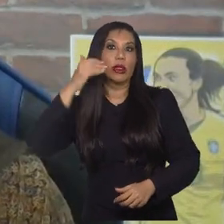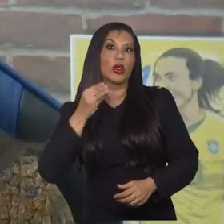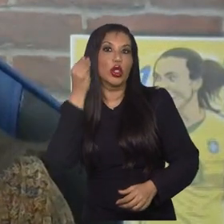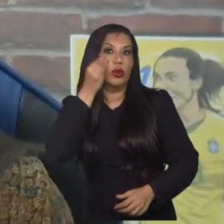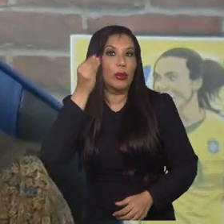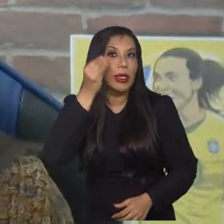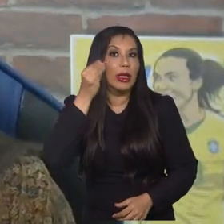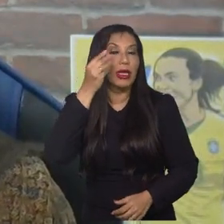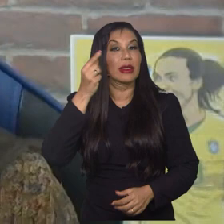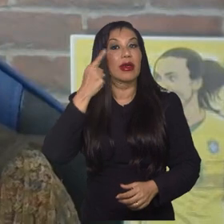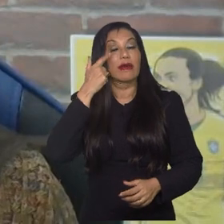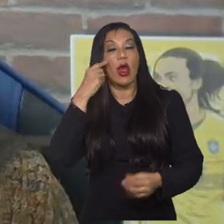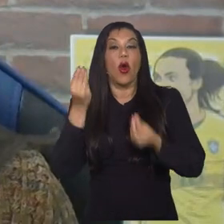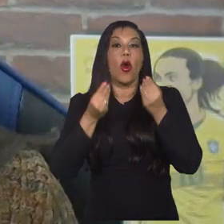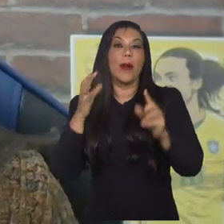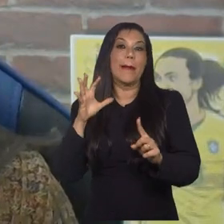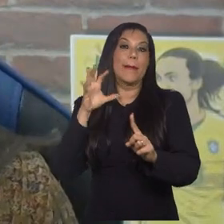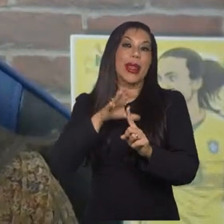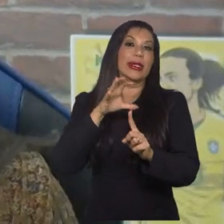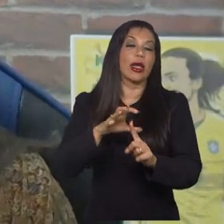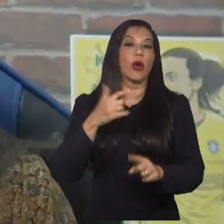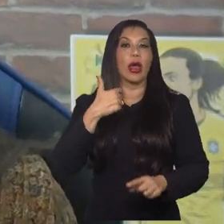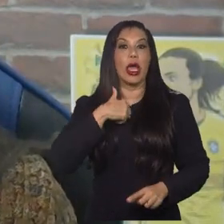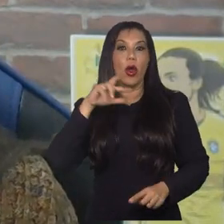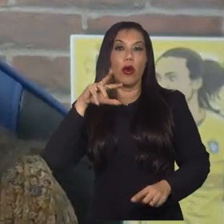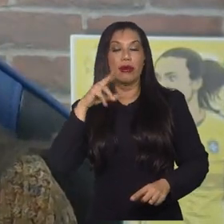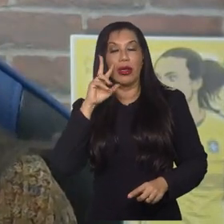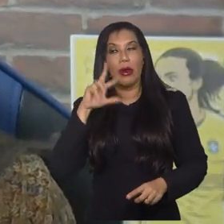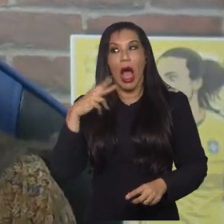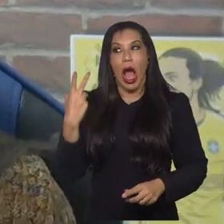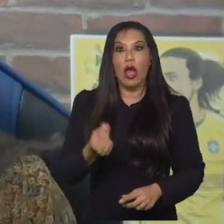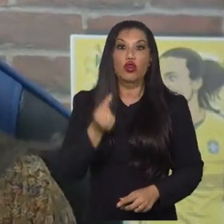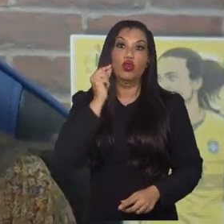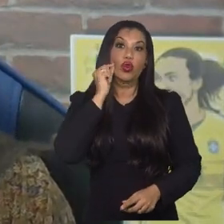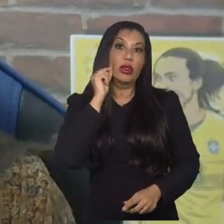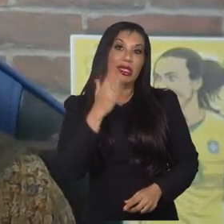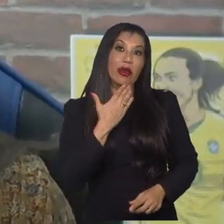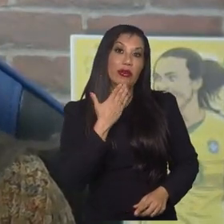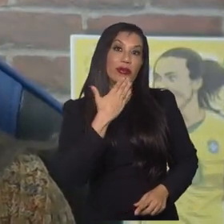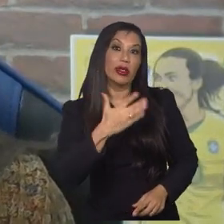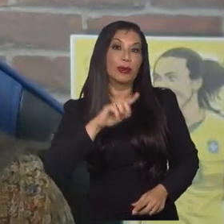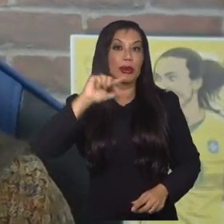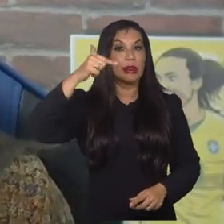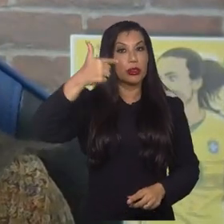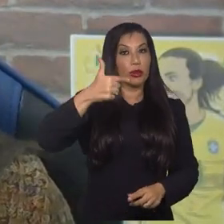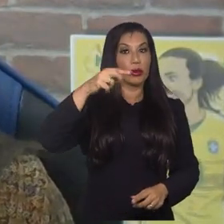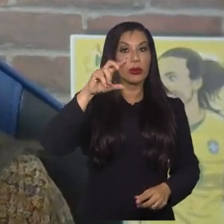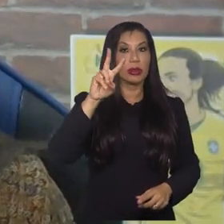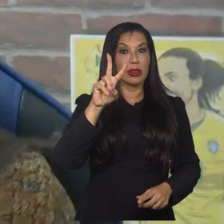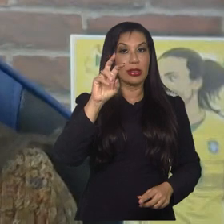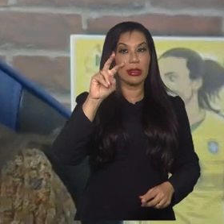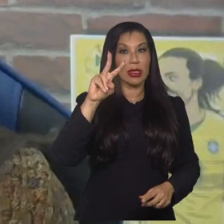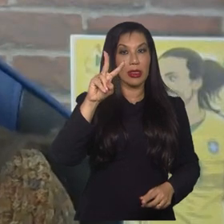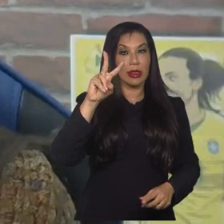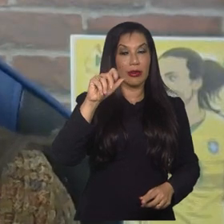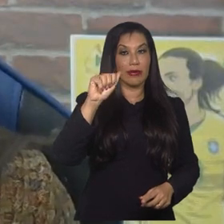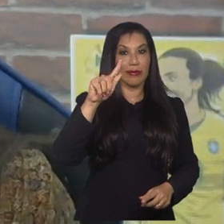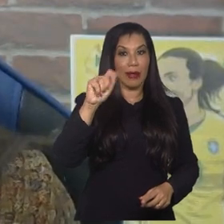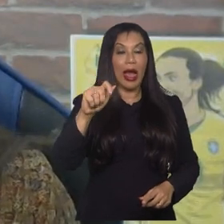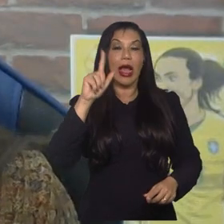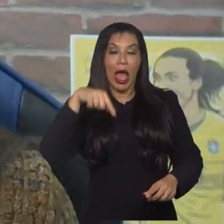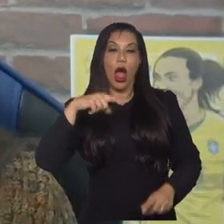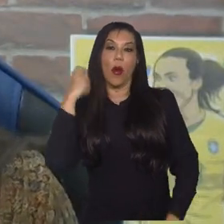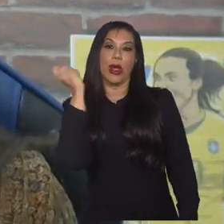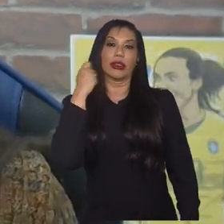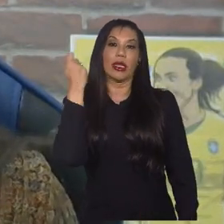vai sentir a pressão. Eu ainda vejo a Suíça como a favorita para a segunda vaga, porque é uma seleção que tem